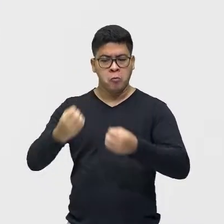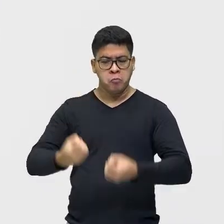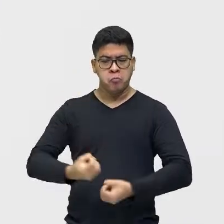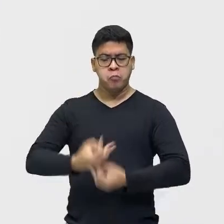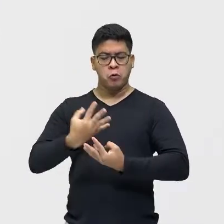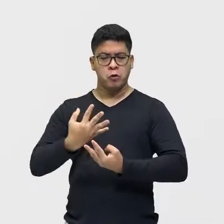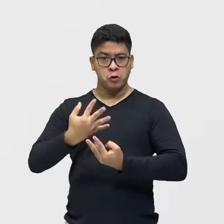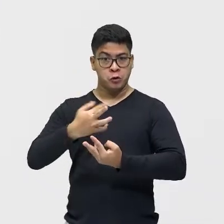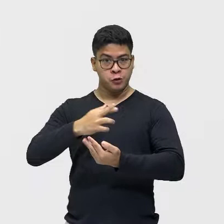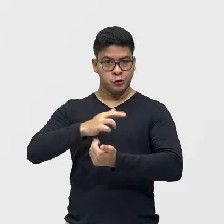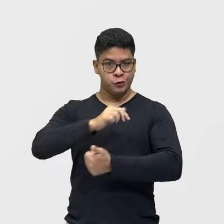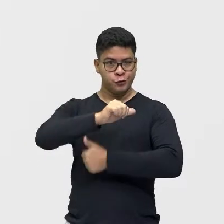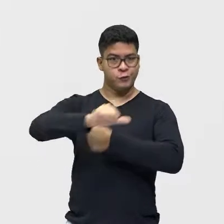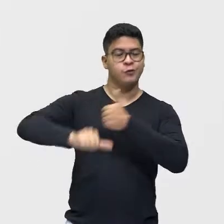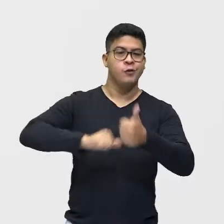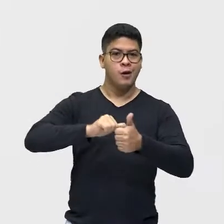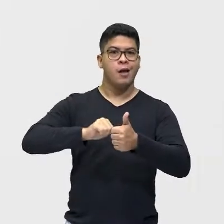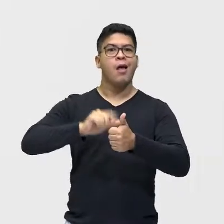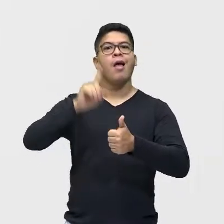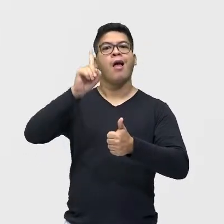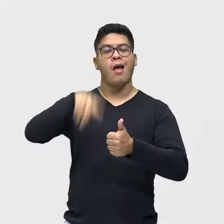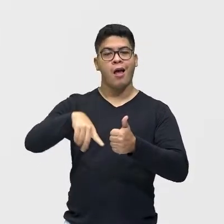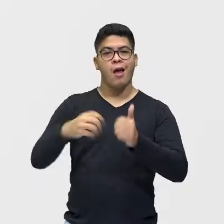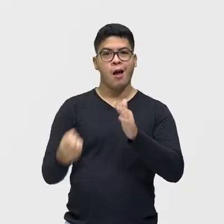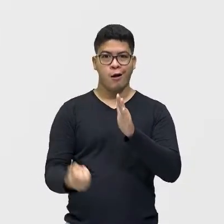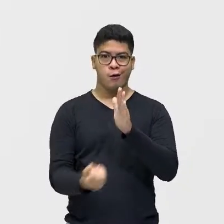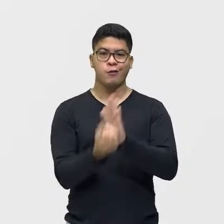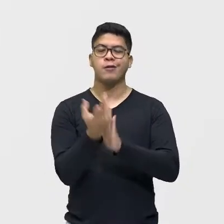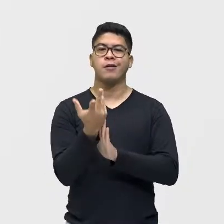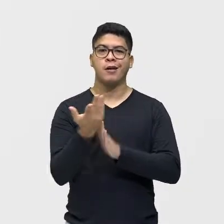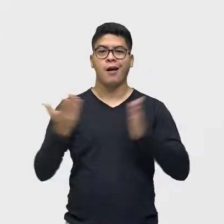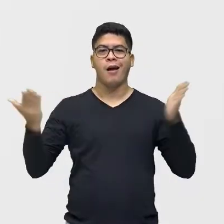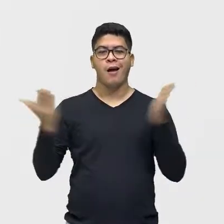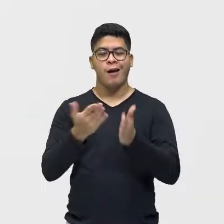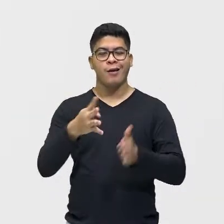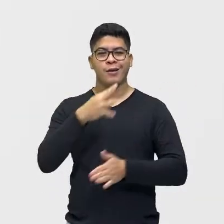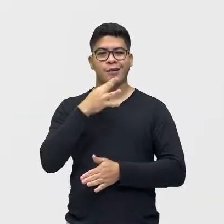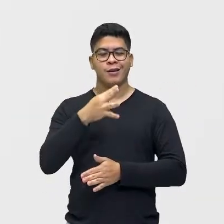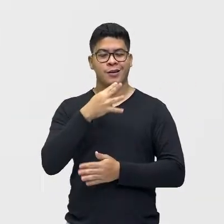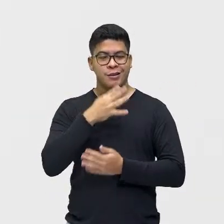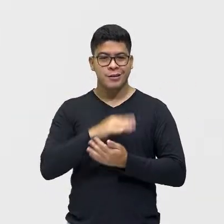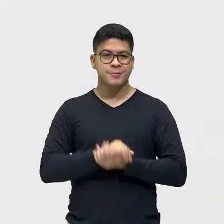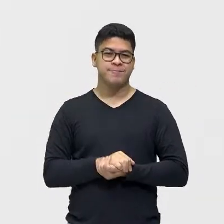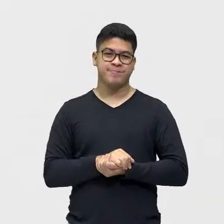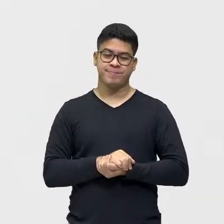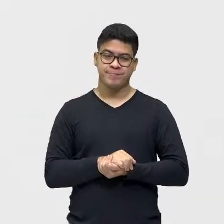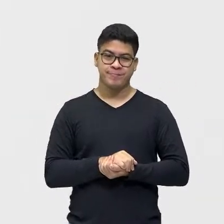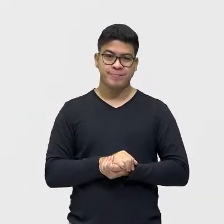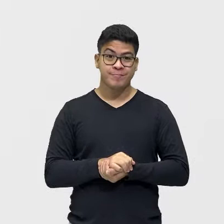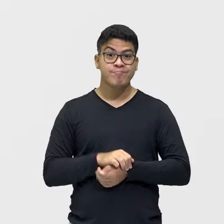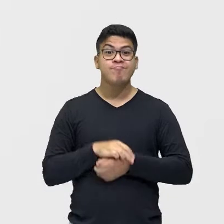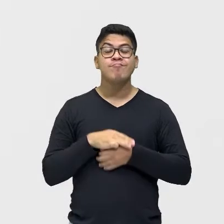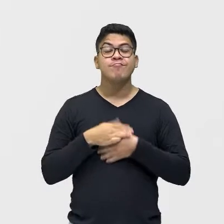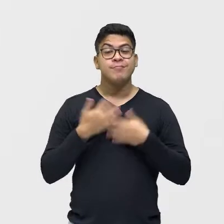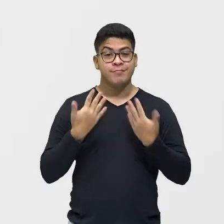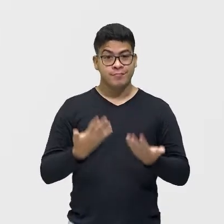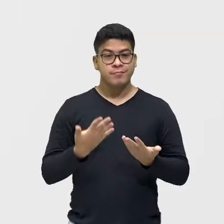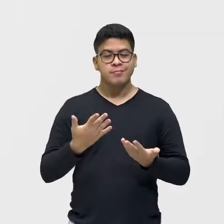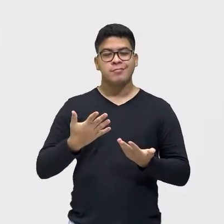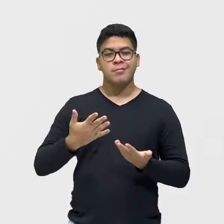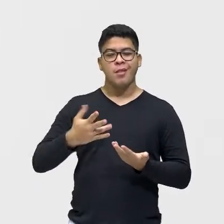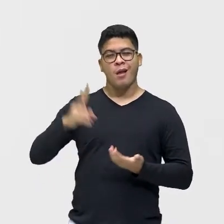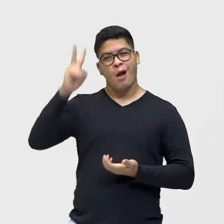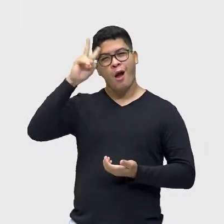se originou daí, que é o que a gente conhece até os dias de hoje. Então, a história do boi-bumbá, ela foi